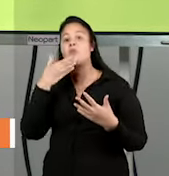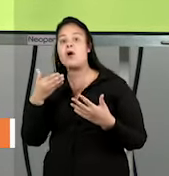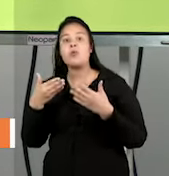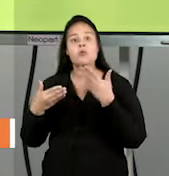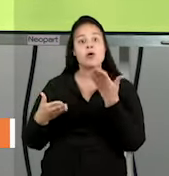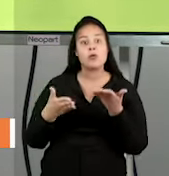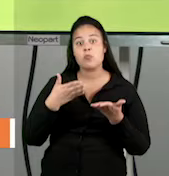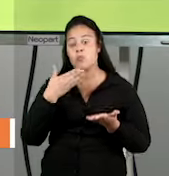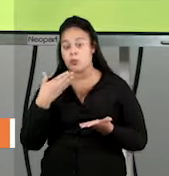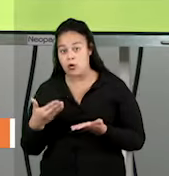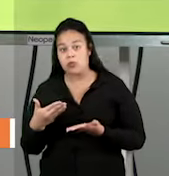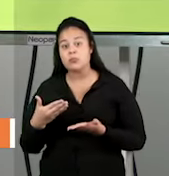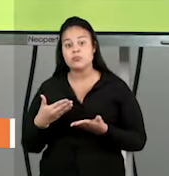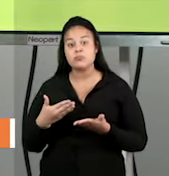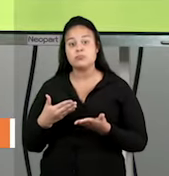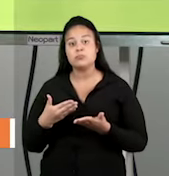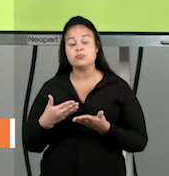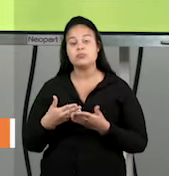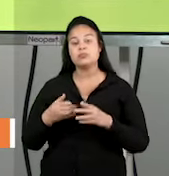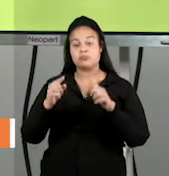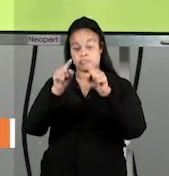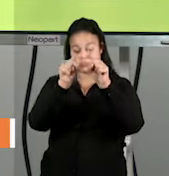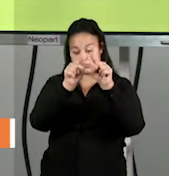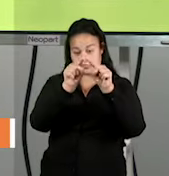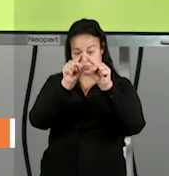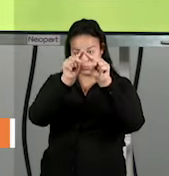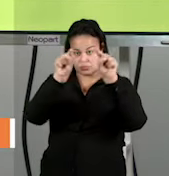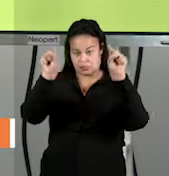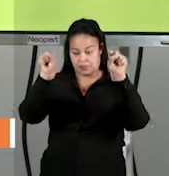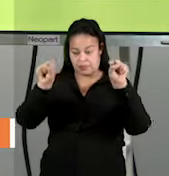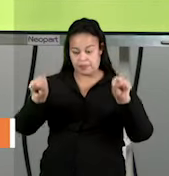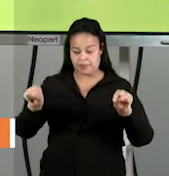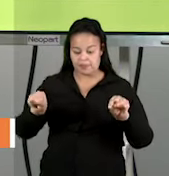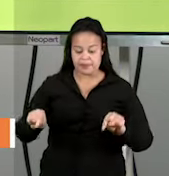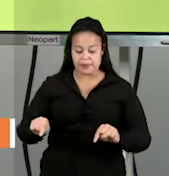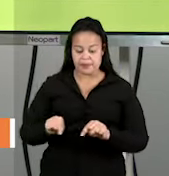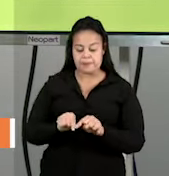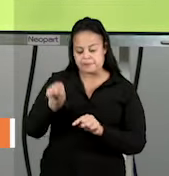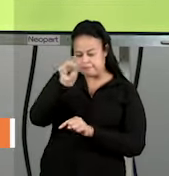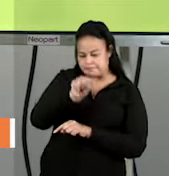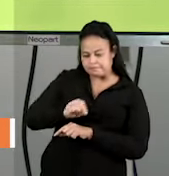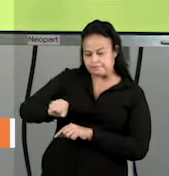os elementos dos polígonos e cálculos de áreas.